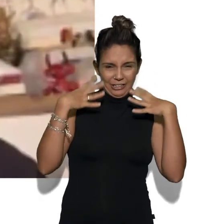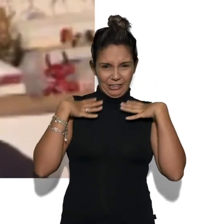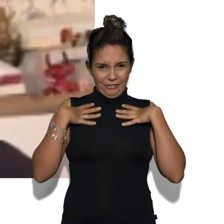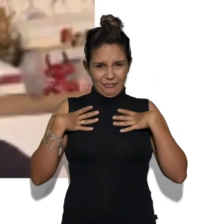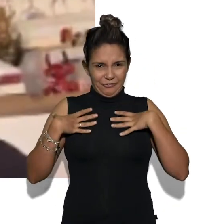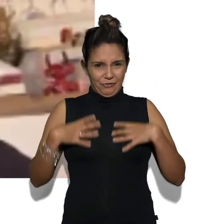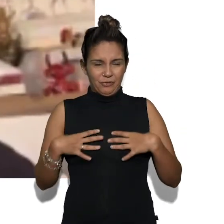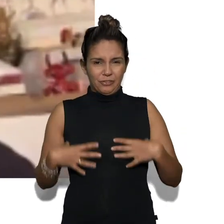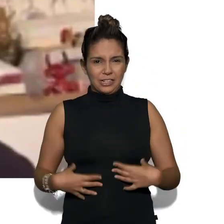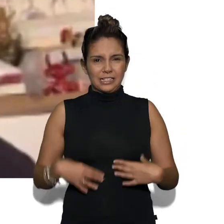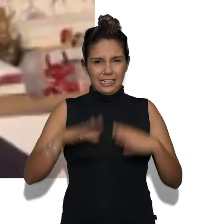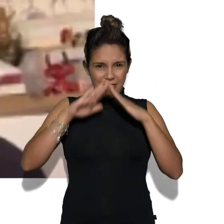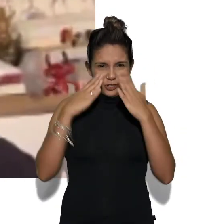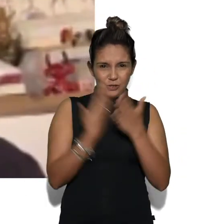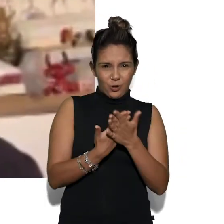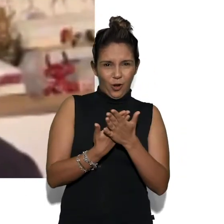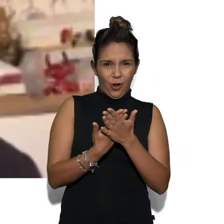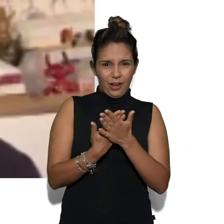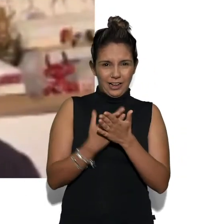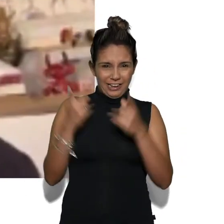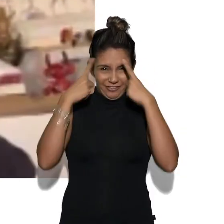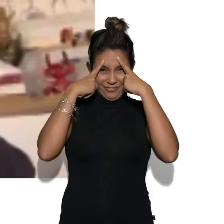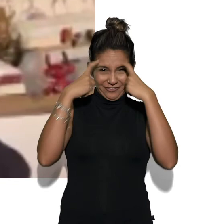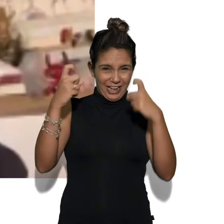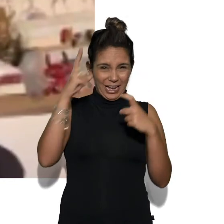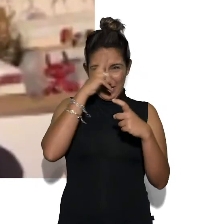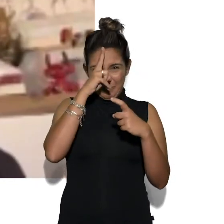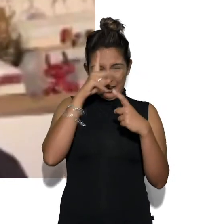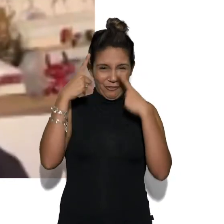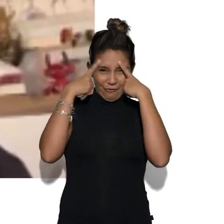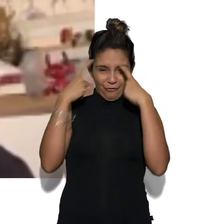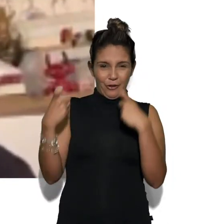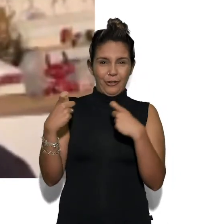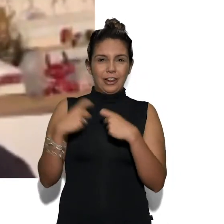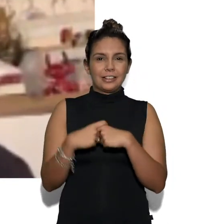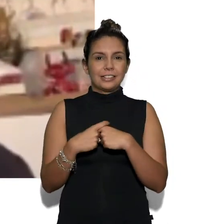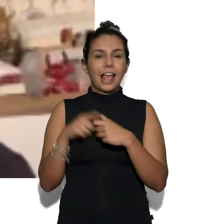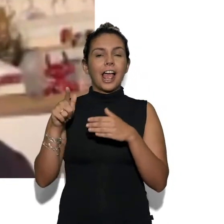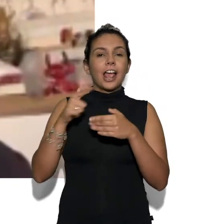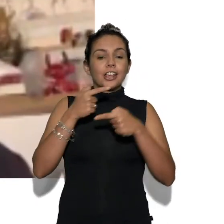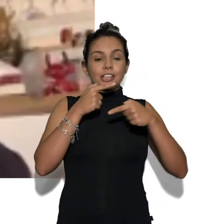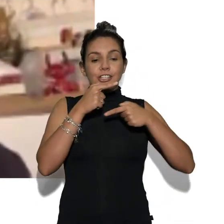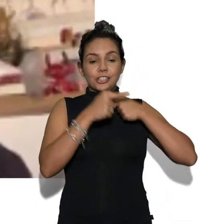fisicamente violenta da escola. É uma memória de gerações bem anteriores,